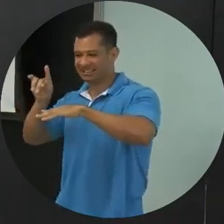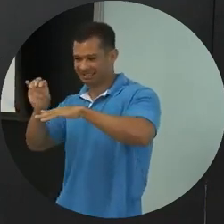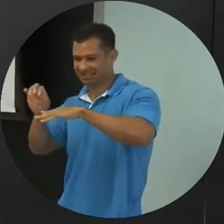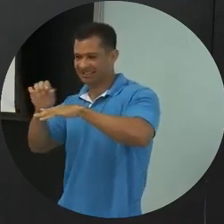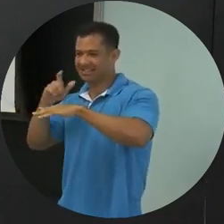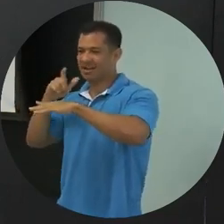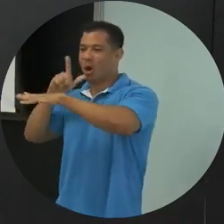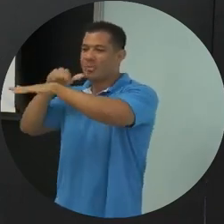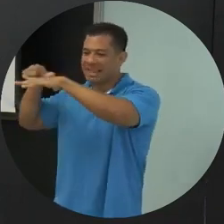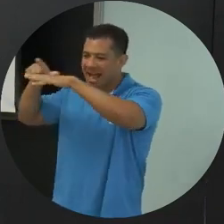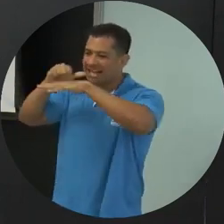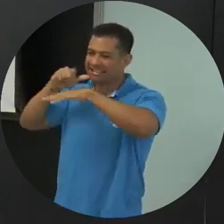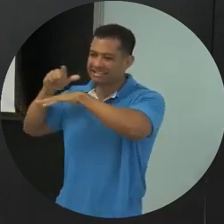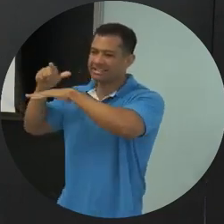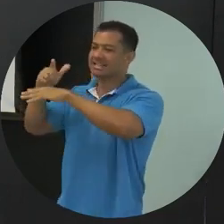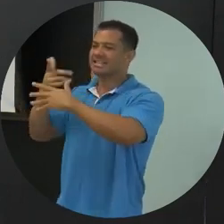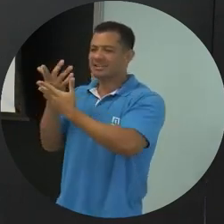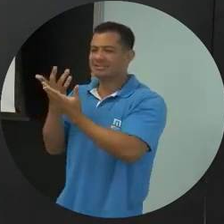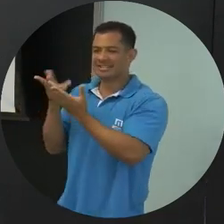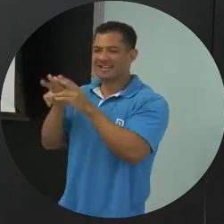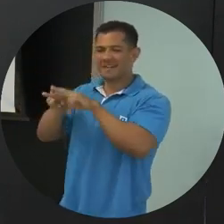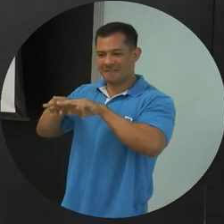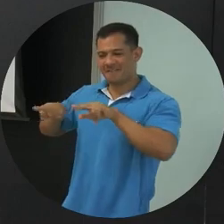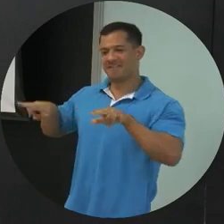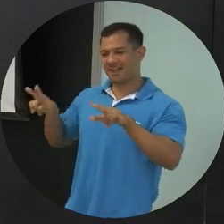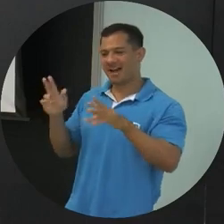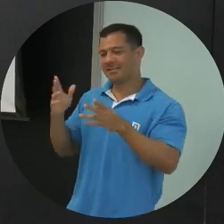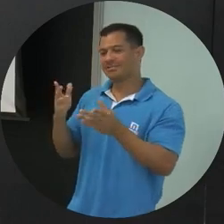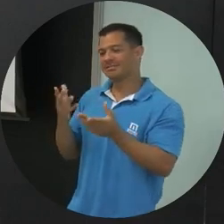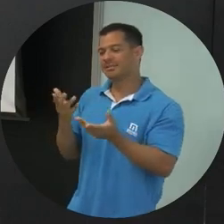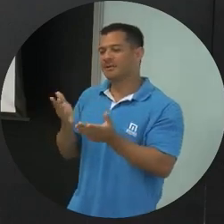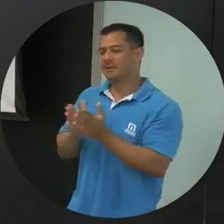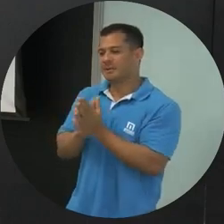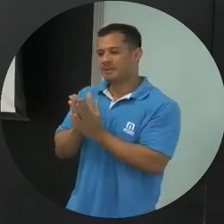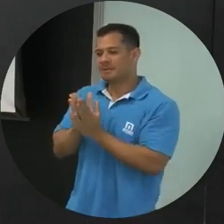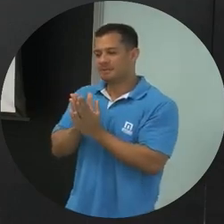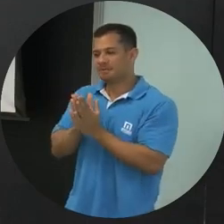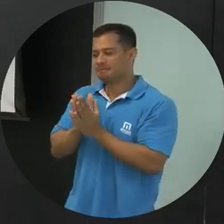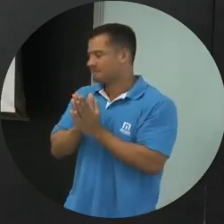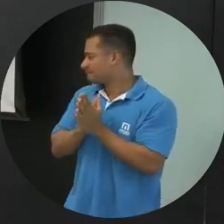aplicações de hidrodemolição para reparos estruturais. Tá?